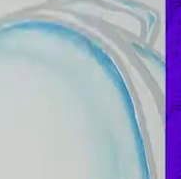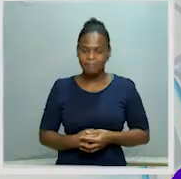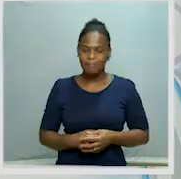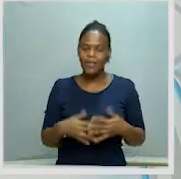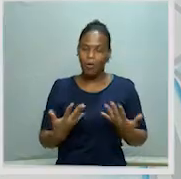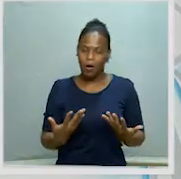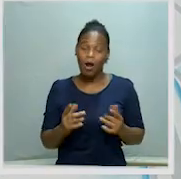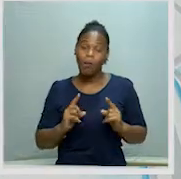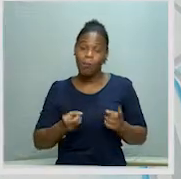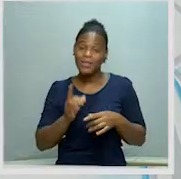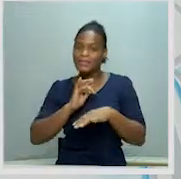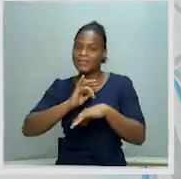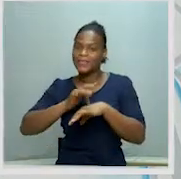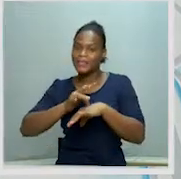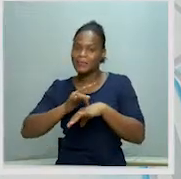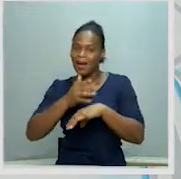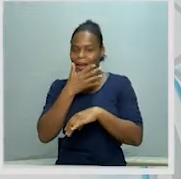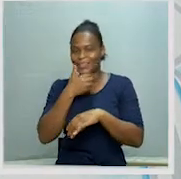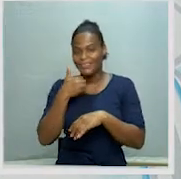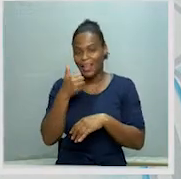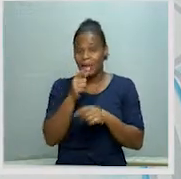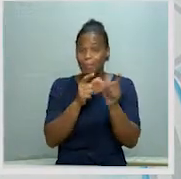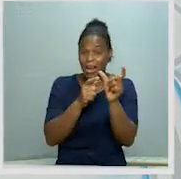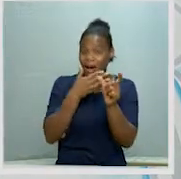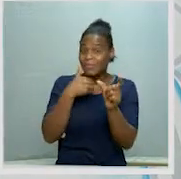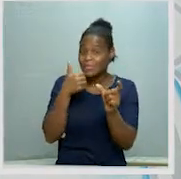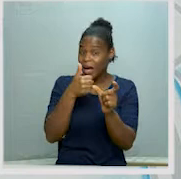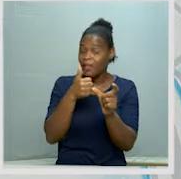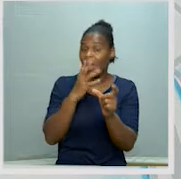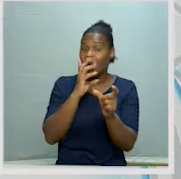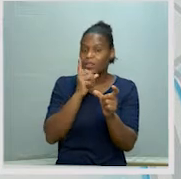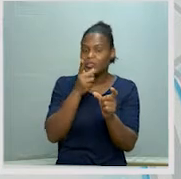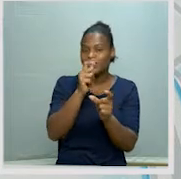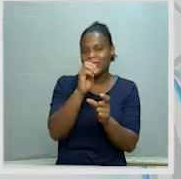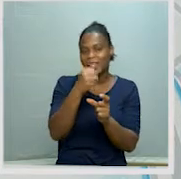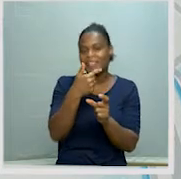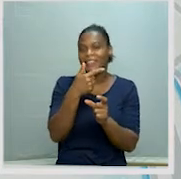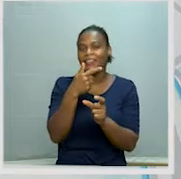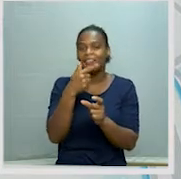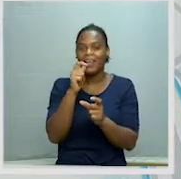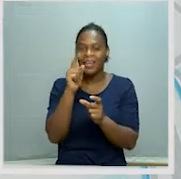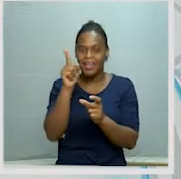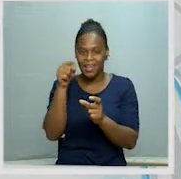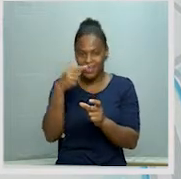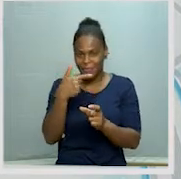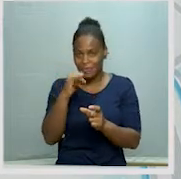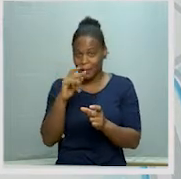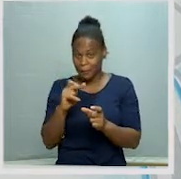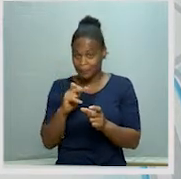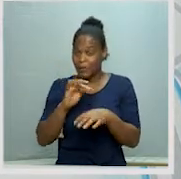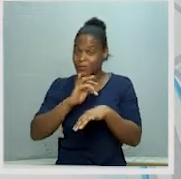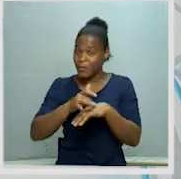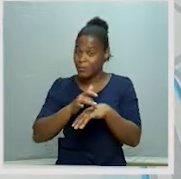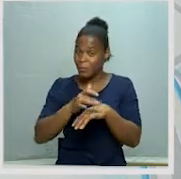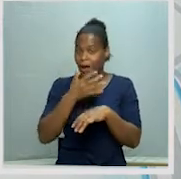Vamos começar então pela sensibilidade estética. Não se esqueçam, vamos falar de quê? Sensibilidade estética,